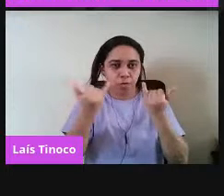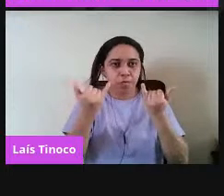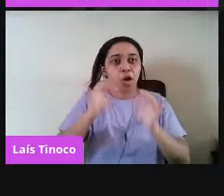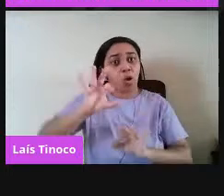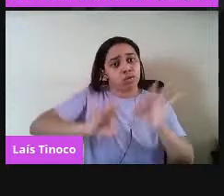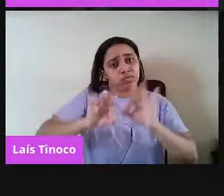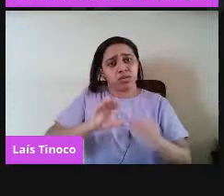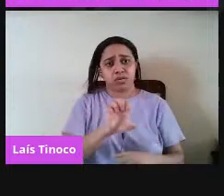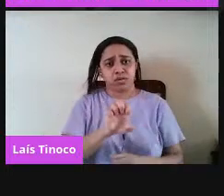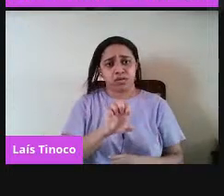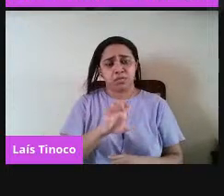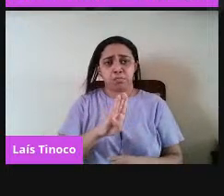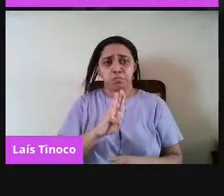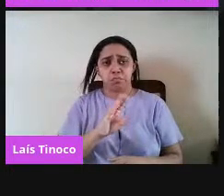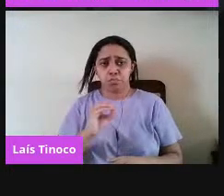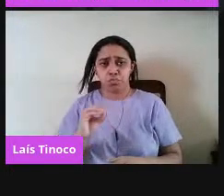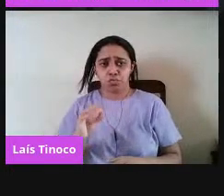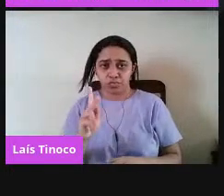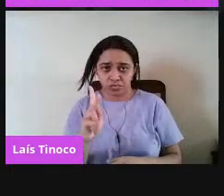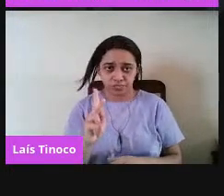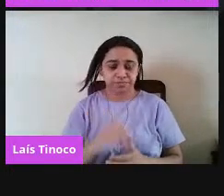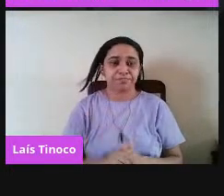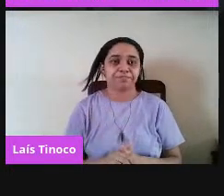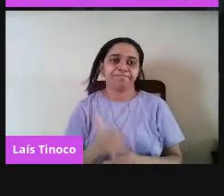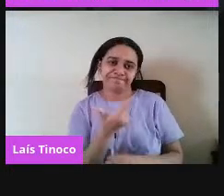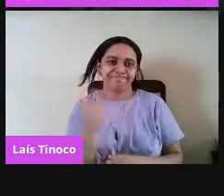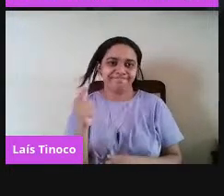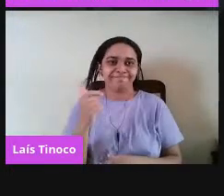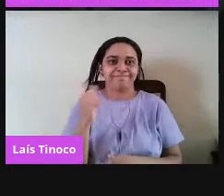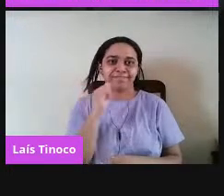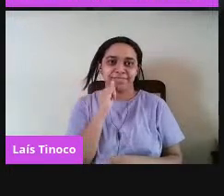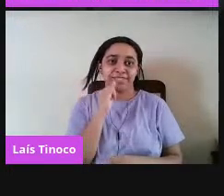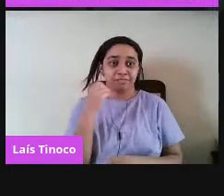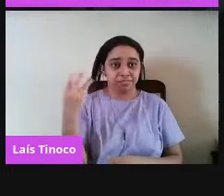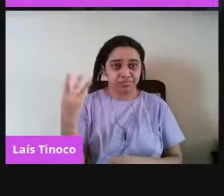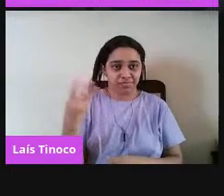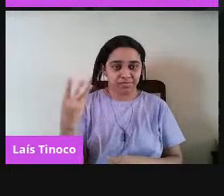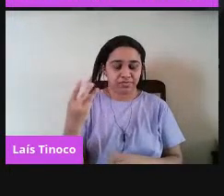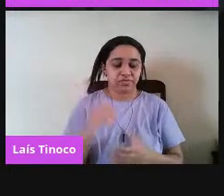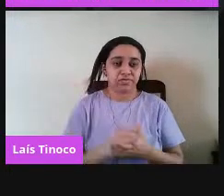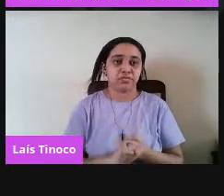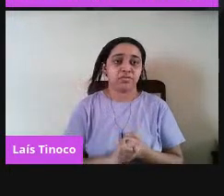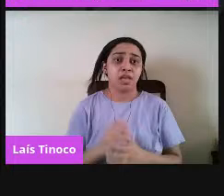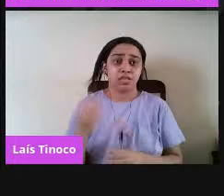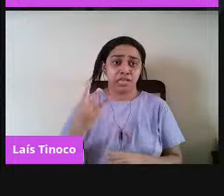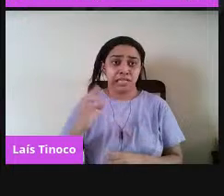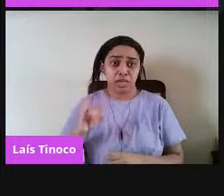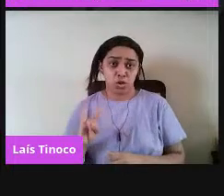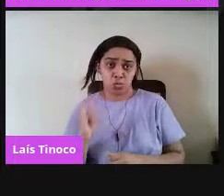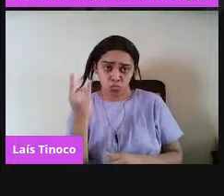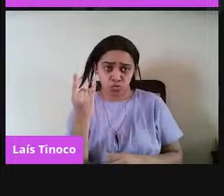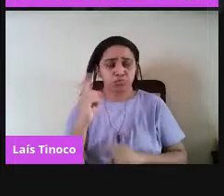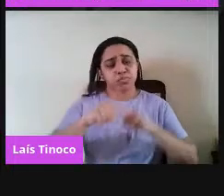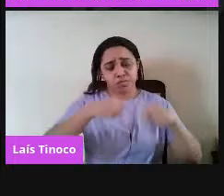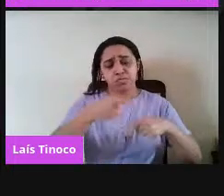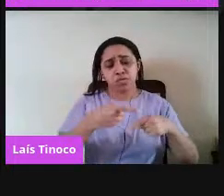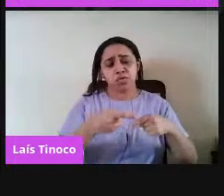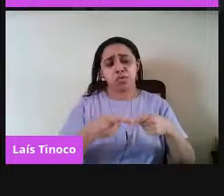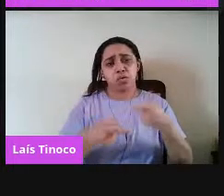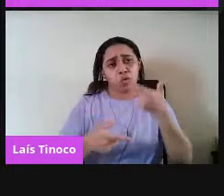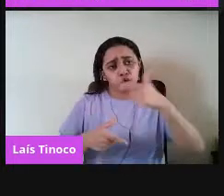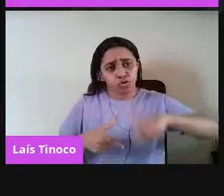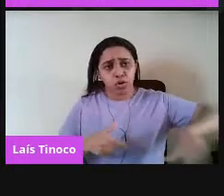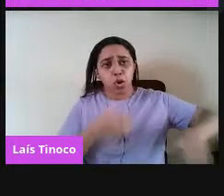E aí, eu trago o exemplo 3 do e-book, é o terceiro e último. Aí eu passo para os dos